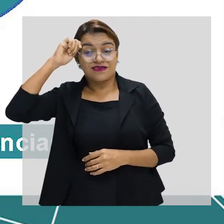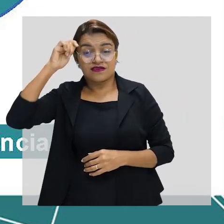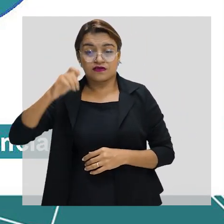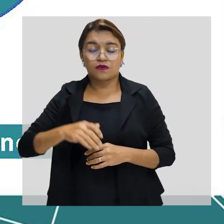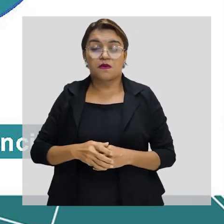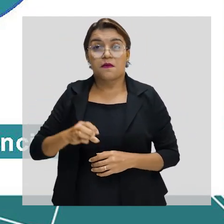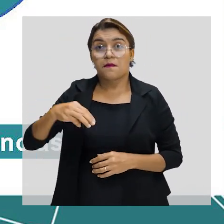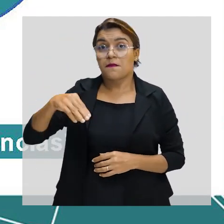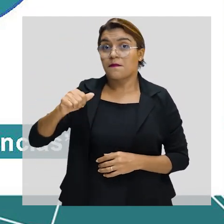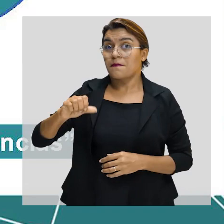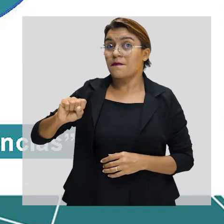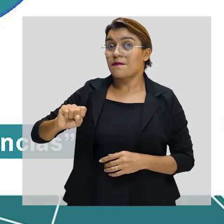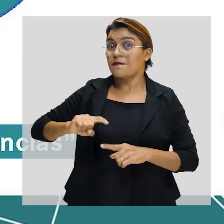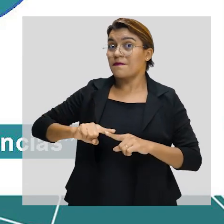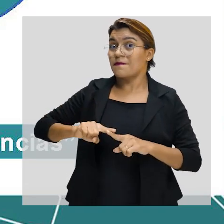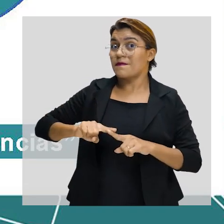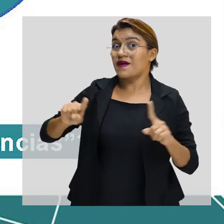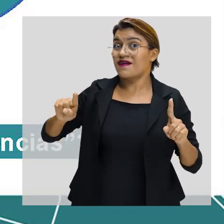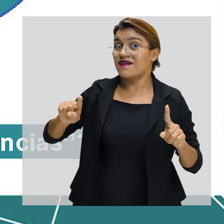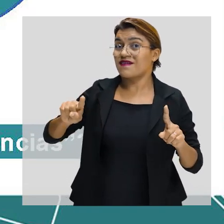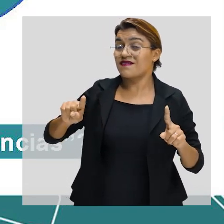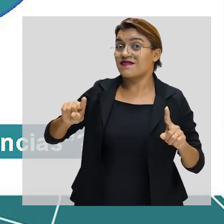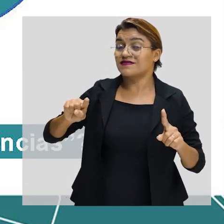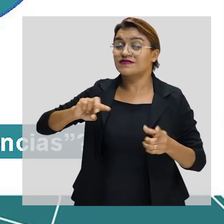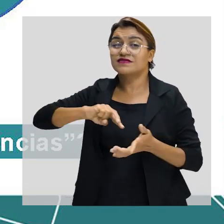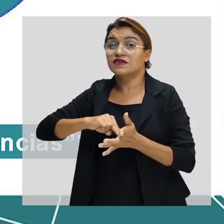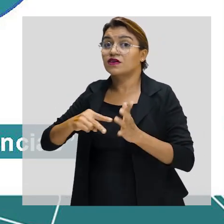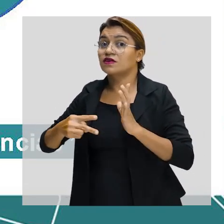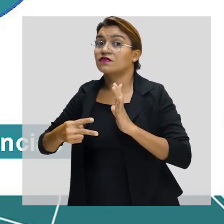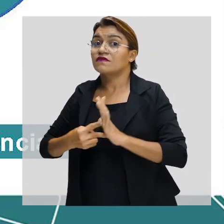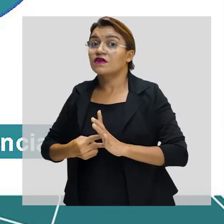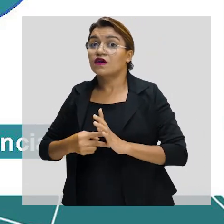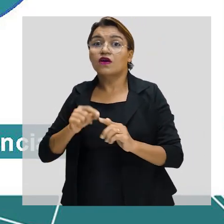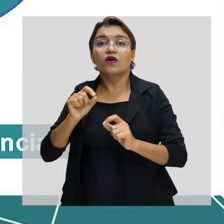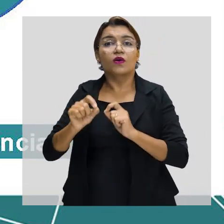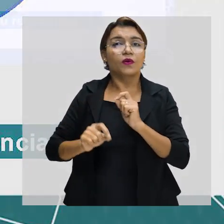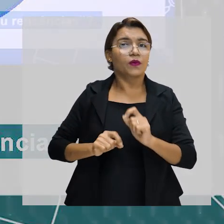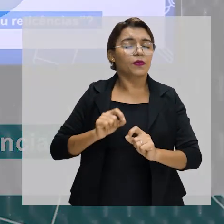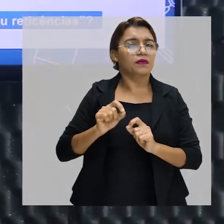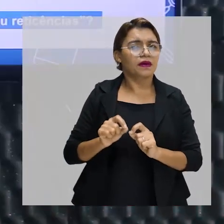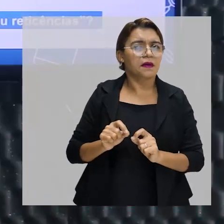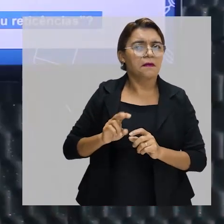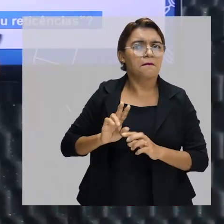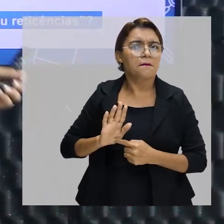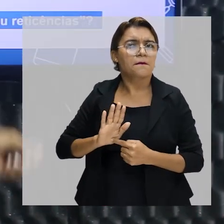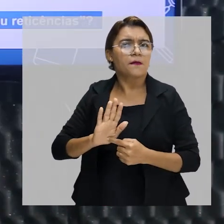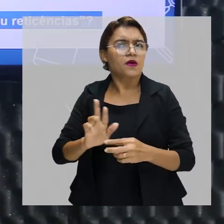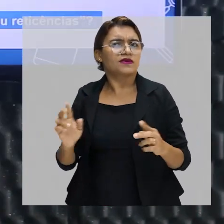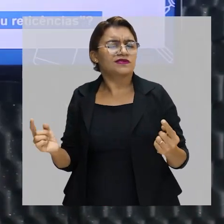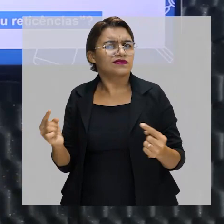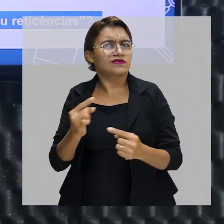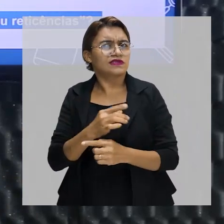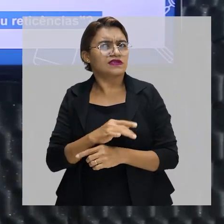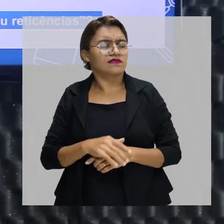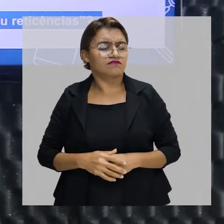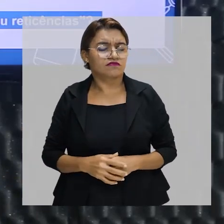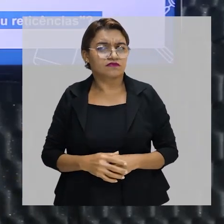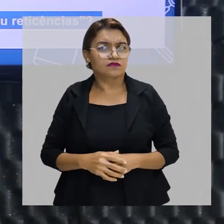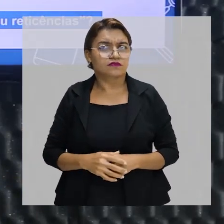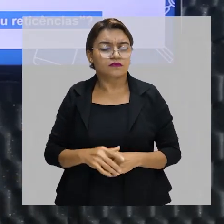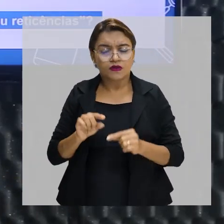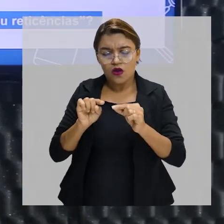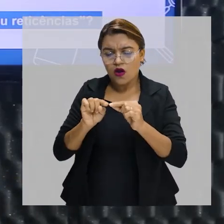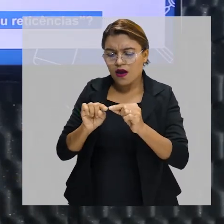que é mas? É uma conjunção adversativa. Logo vem uma ideia contrária. O que são reticências?